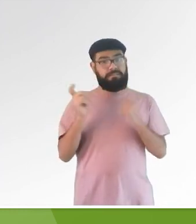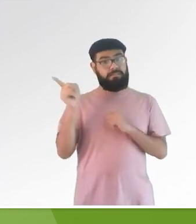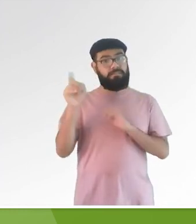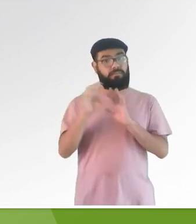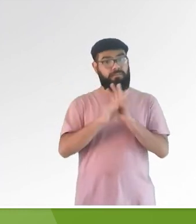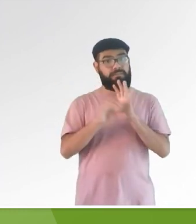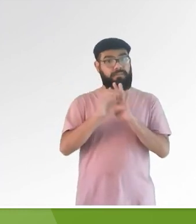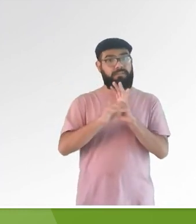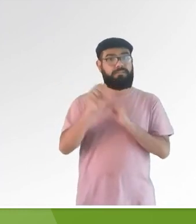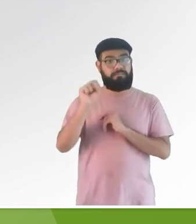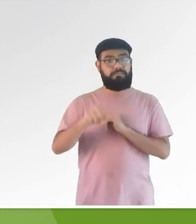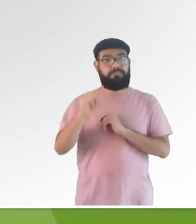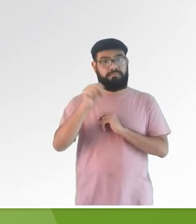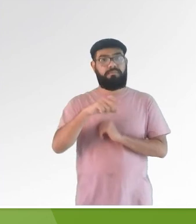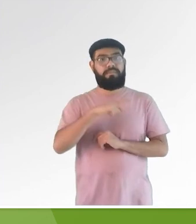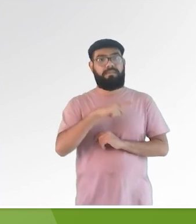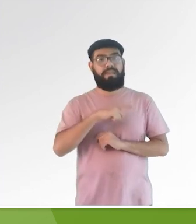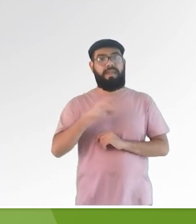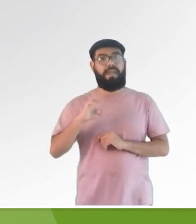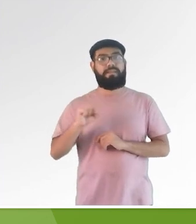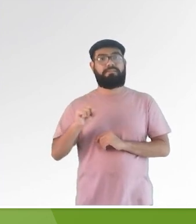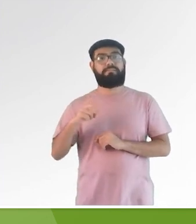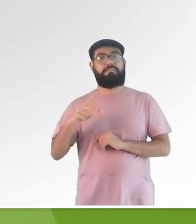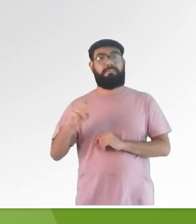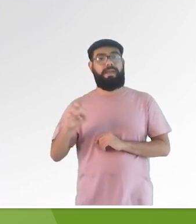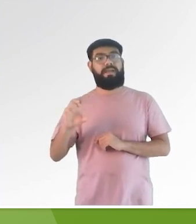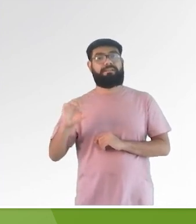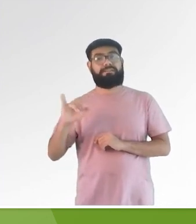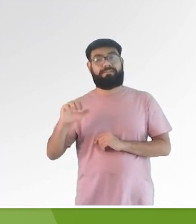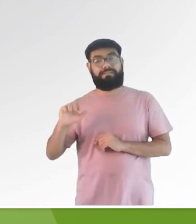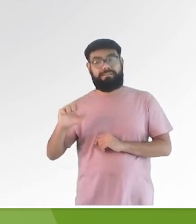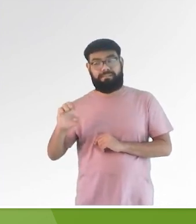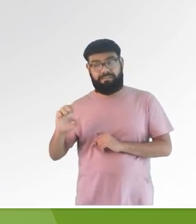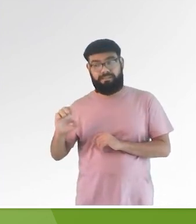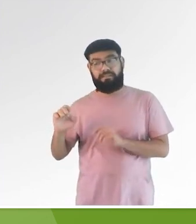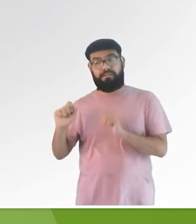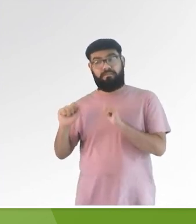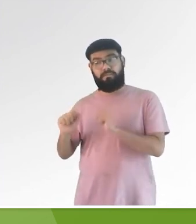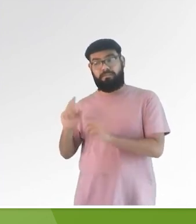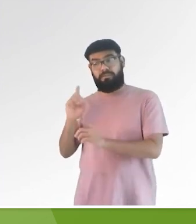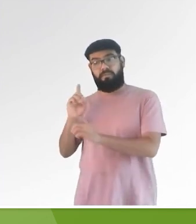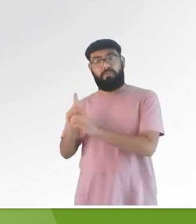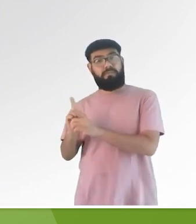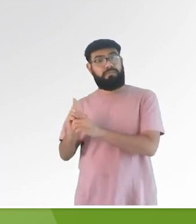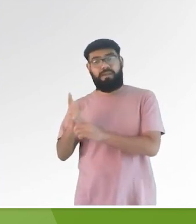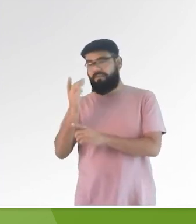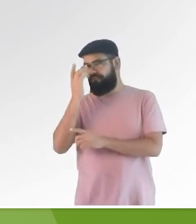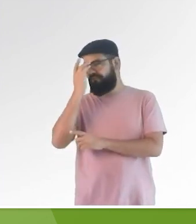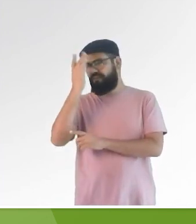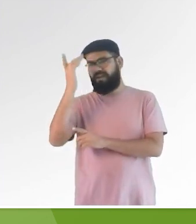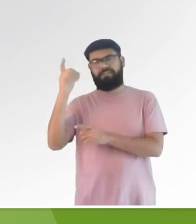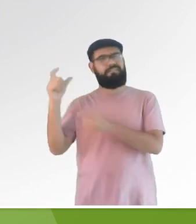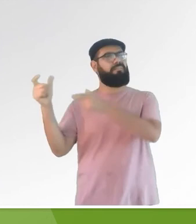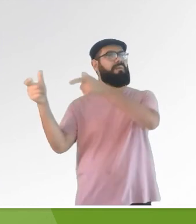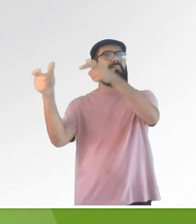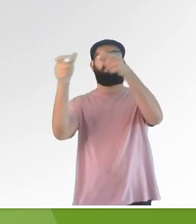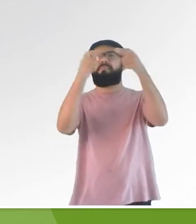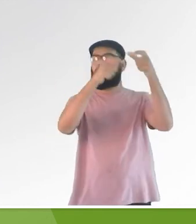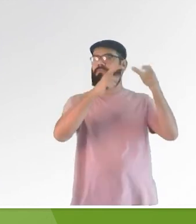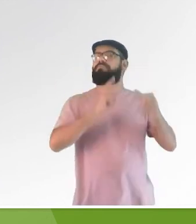né, espécies que a gente chama de cosmopolita, que elas podem ser encontradas facilmente em todas as regiões do